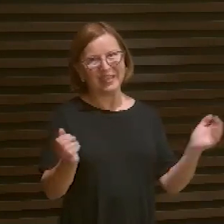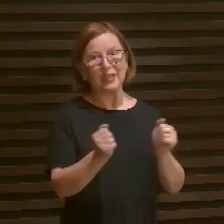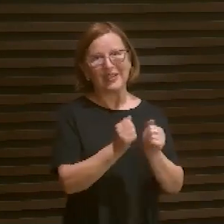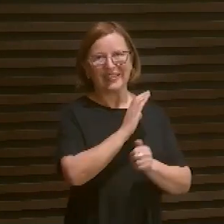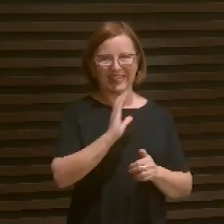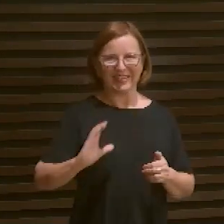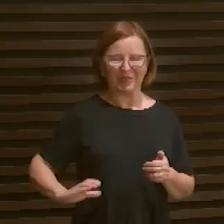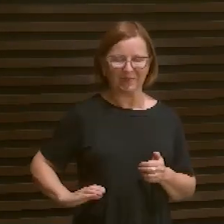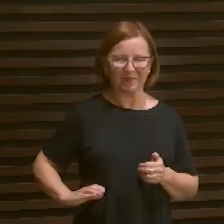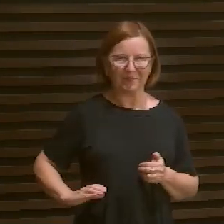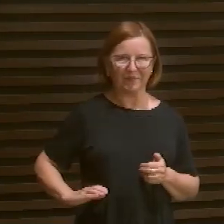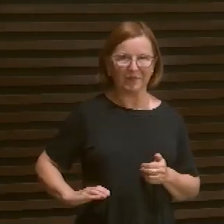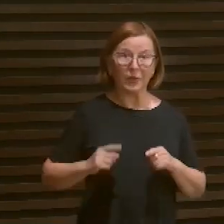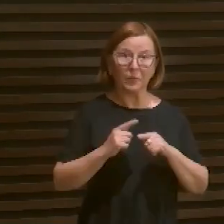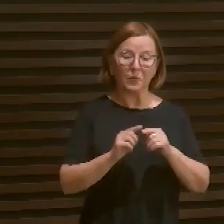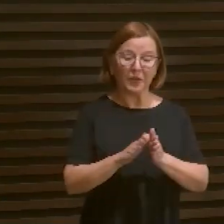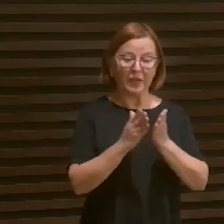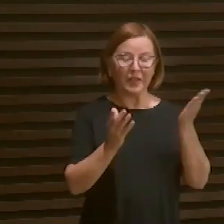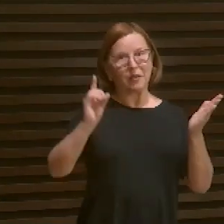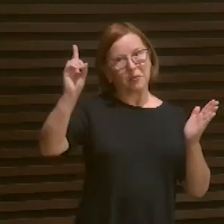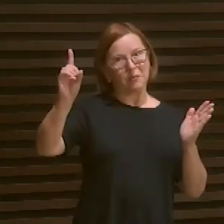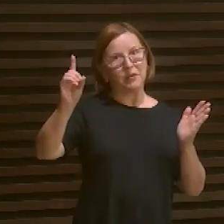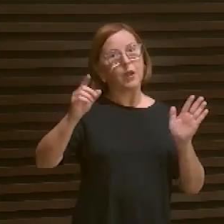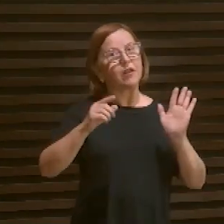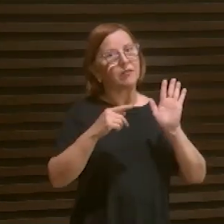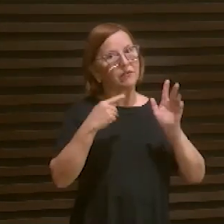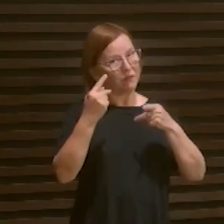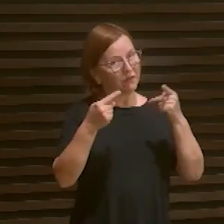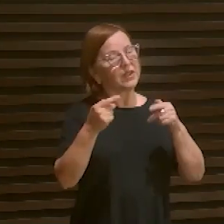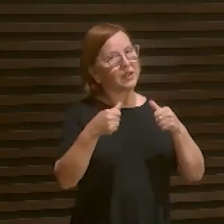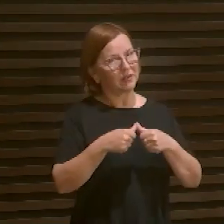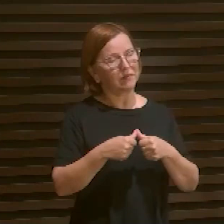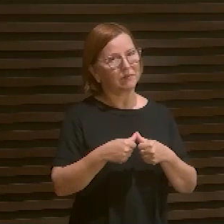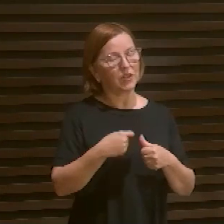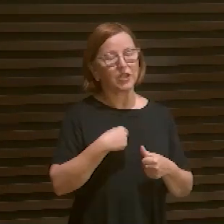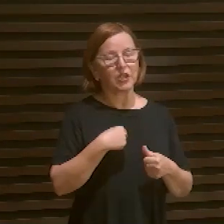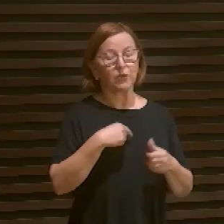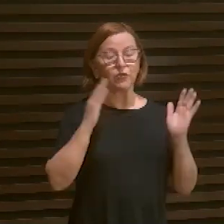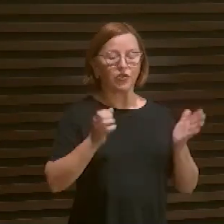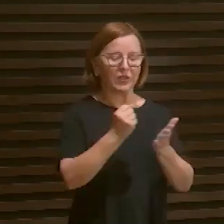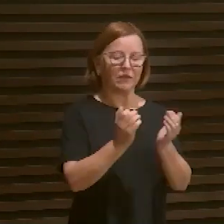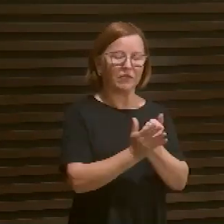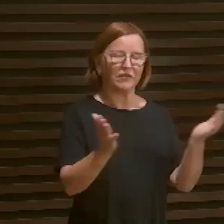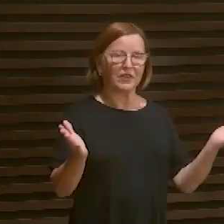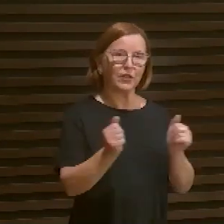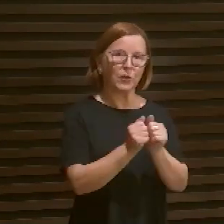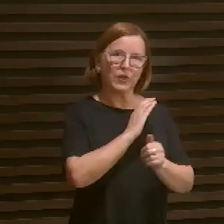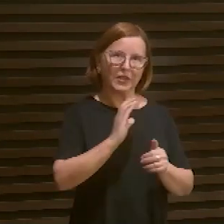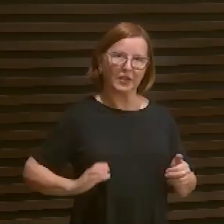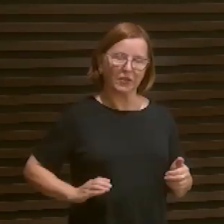Cristo. Porque a Bíblia diz isto, né? Eu fui crucificado com Cristo. Eu